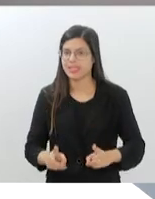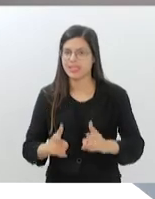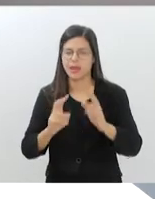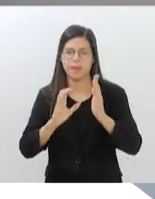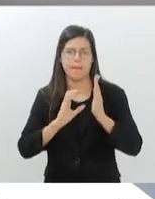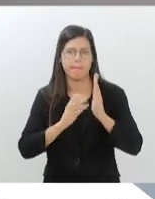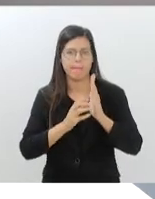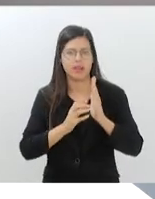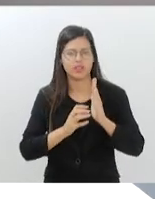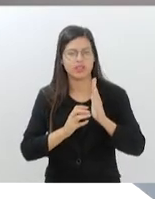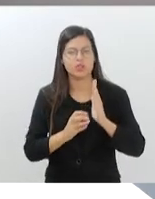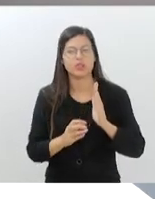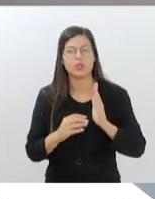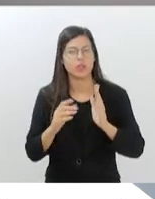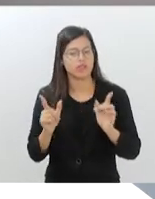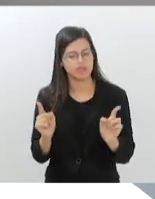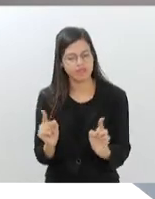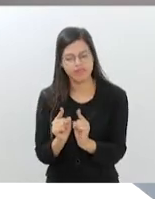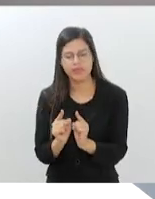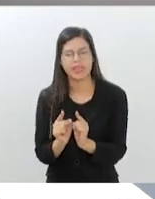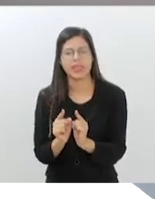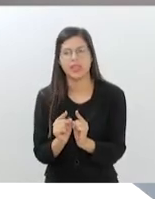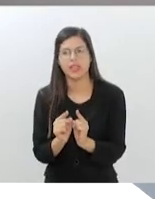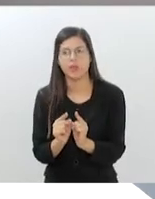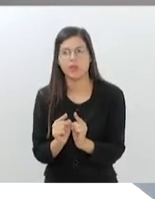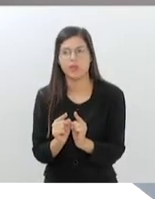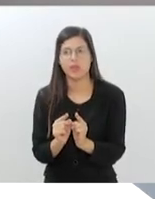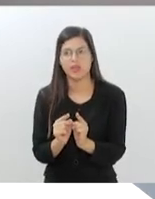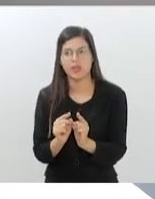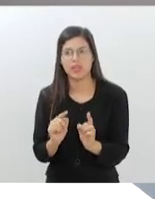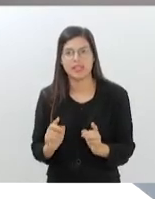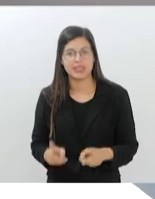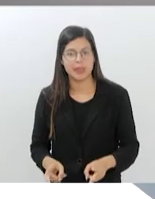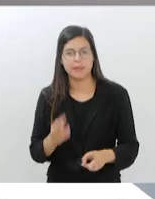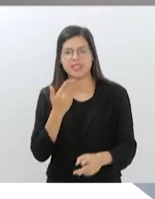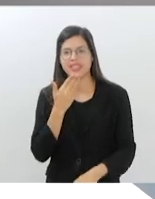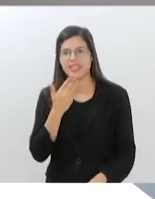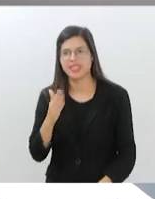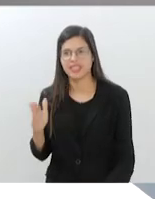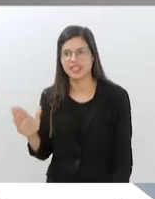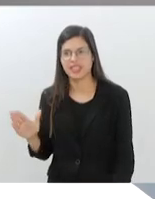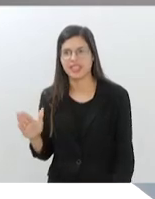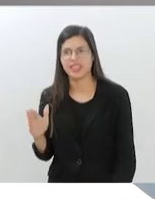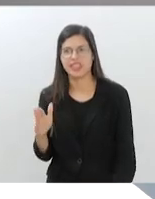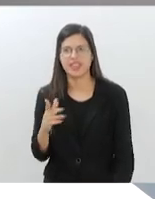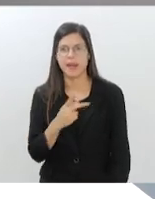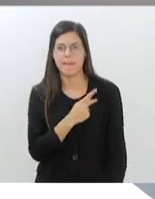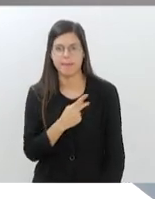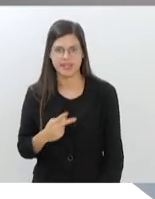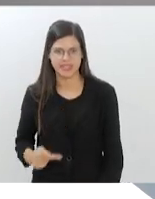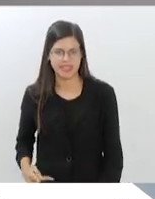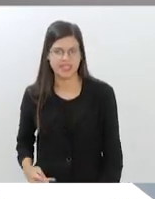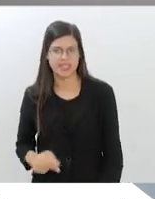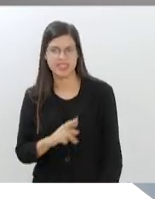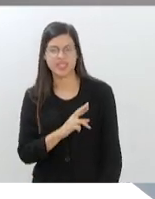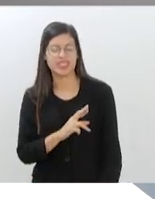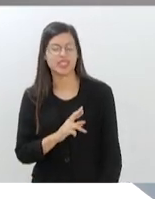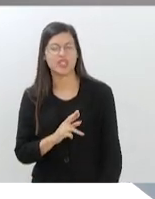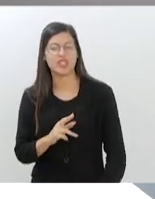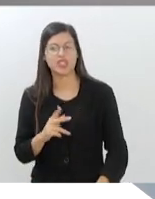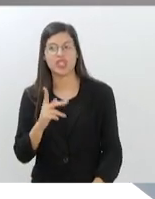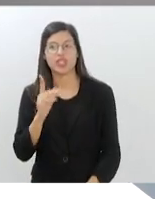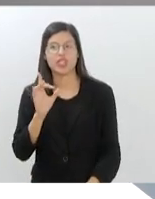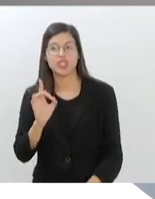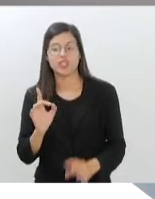pequeno se candidat a Presidente da República com temp S tinha o tempo de dizer meu nome